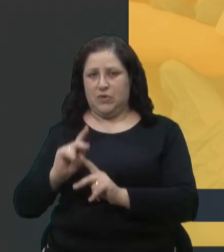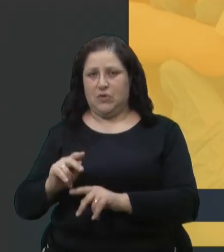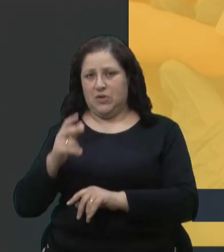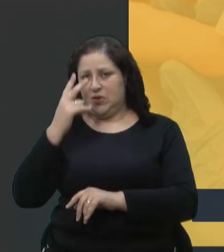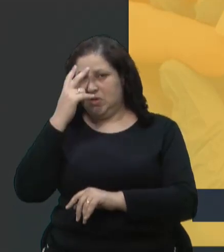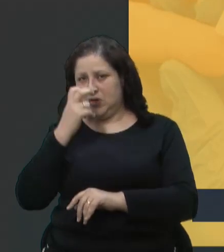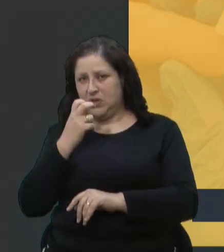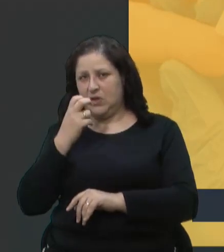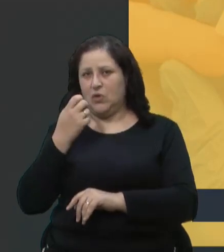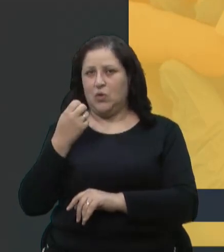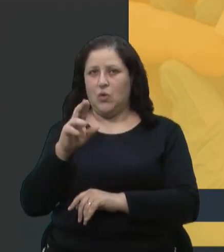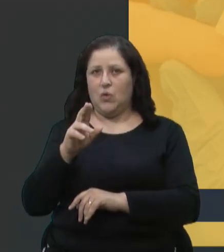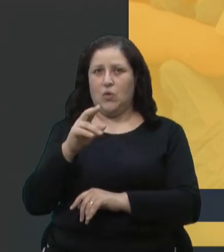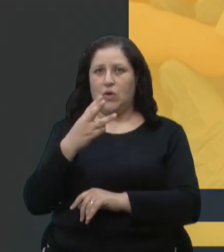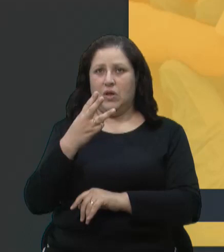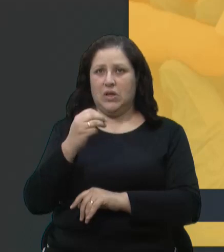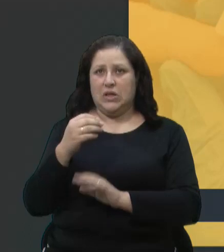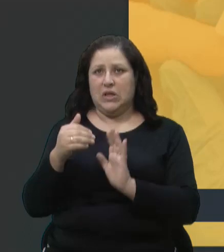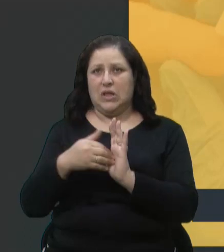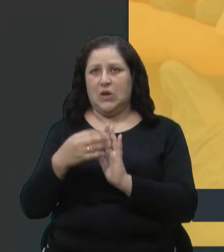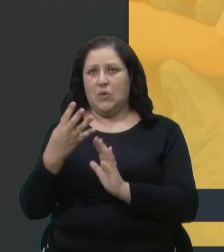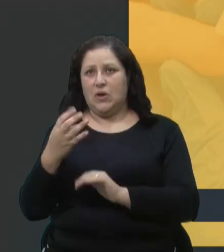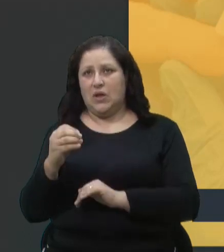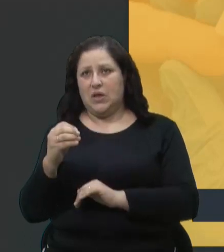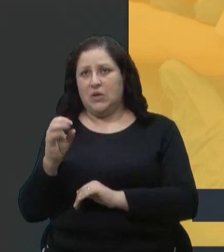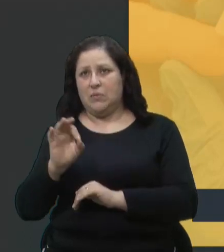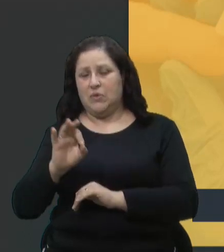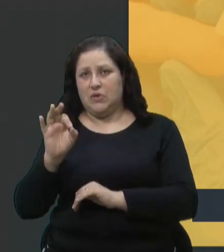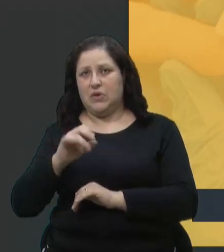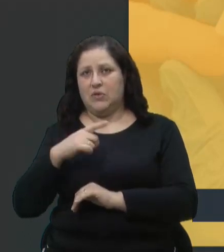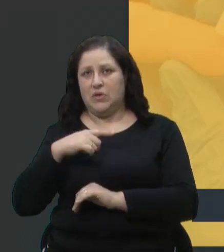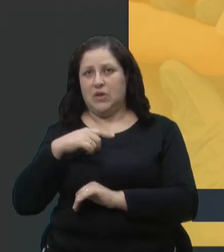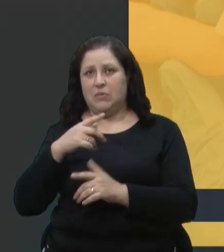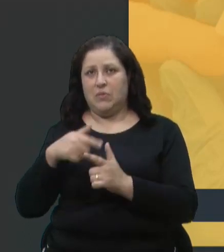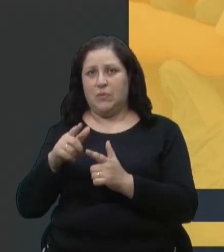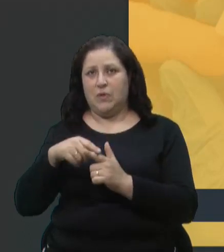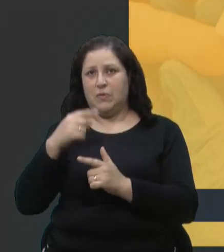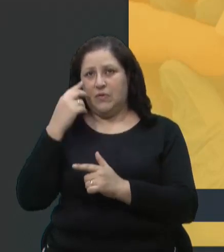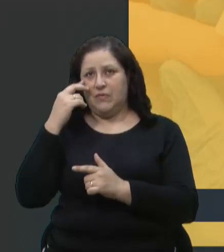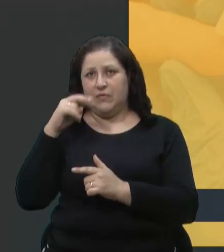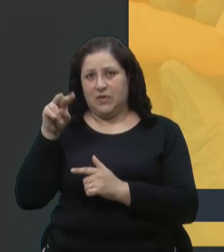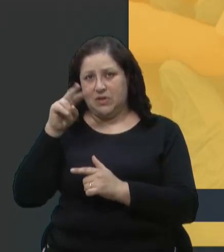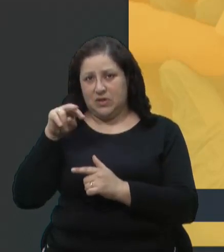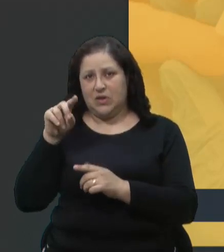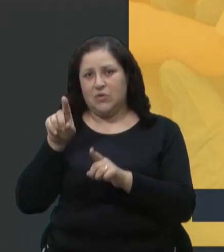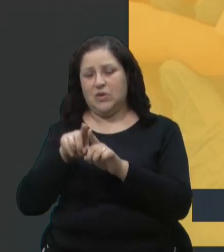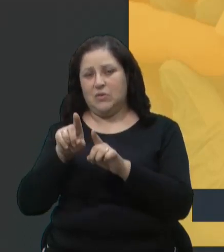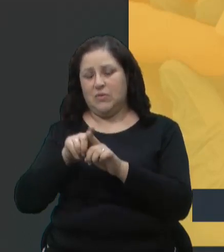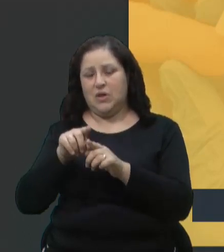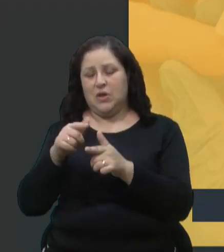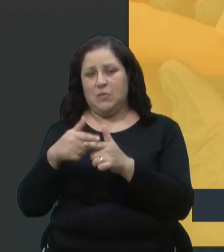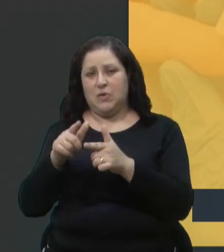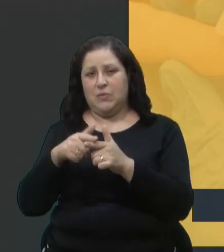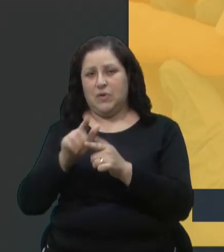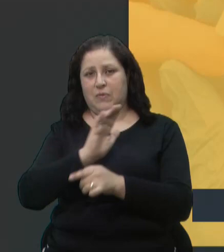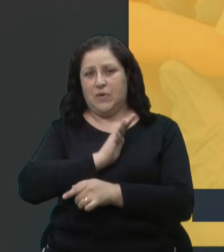visão, e de 10% a 25% desenvolverão problema cardiovascular, entre outros problemas. Vocês